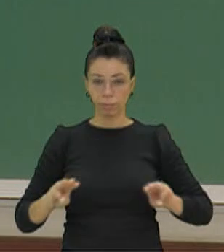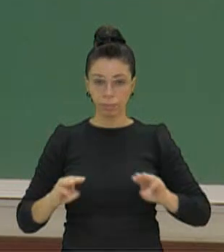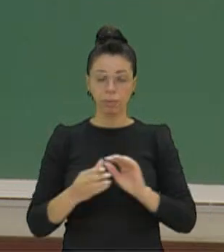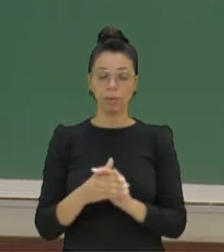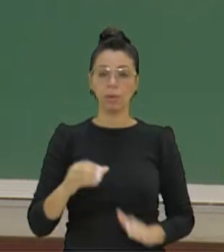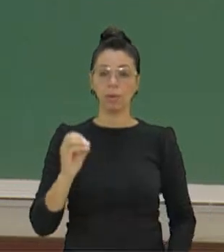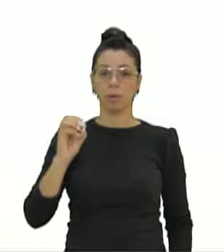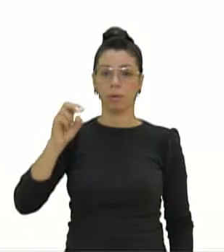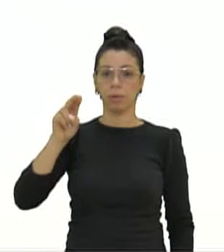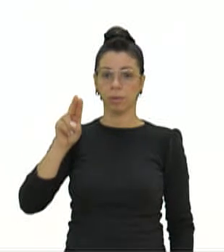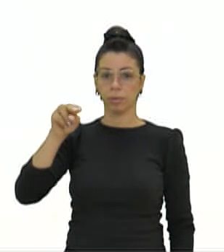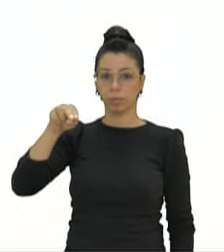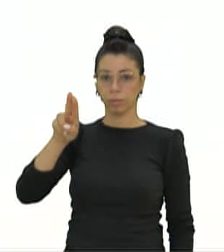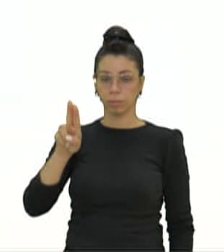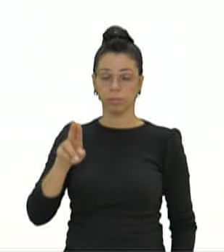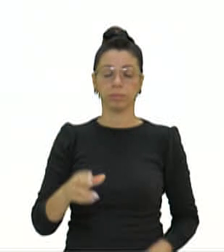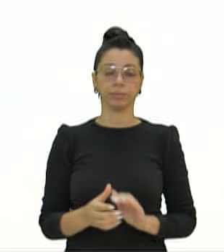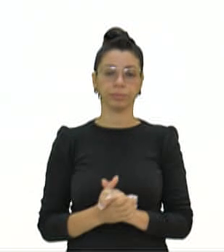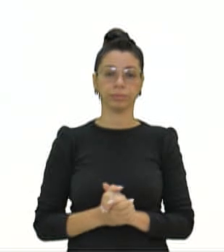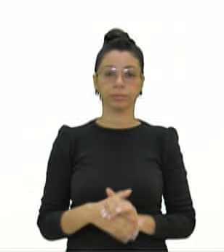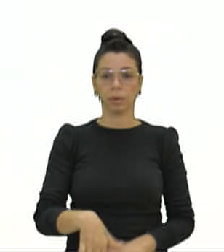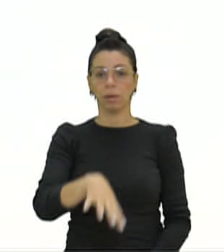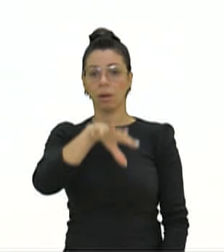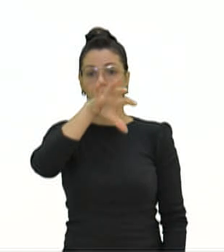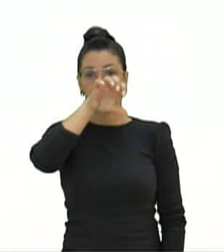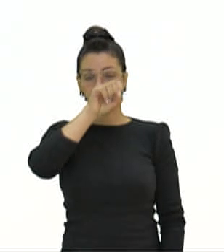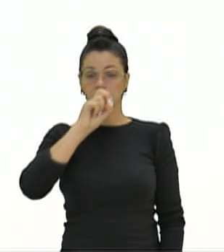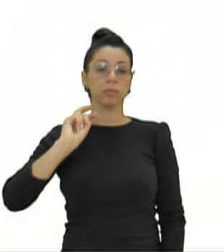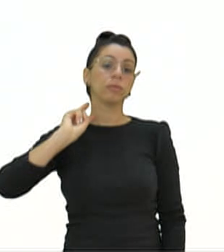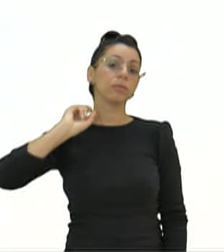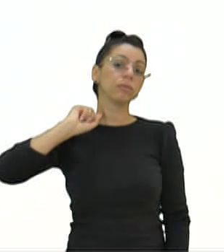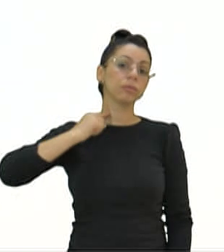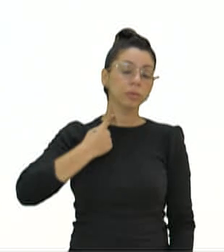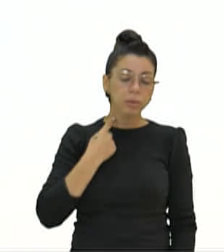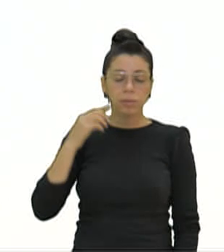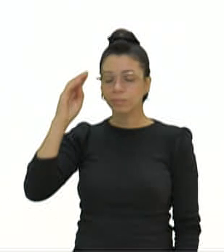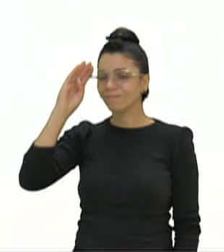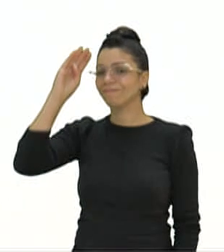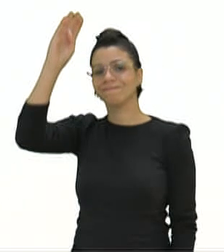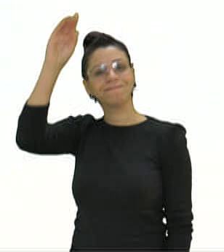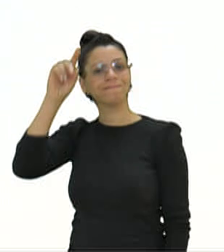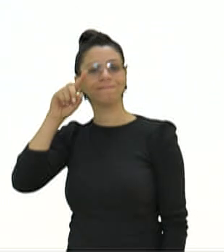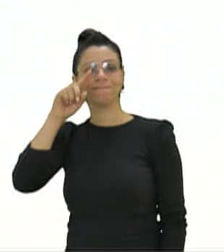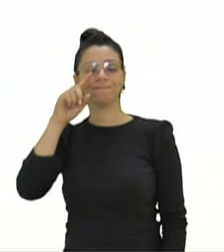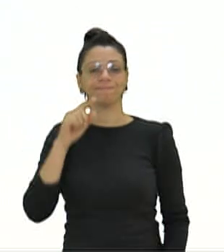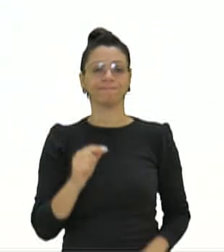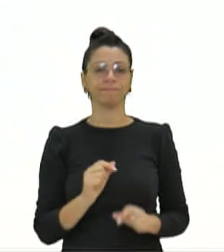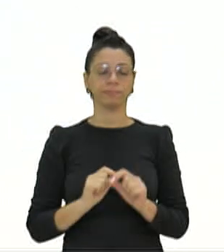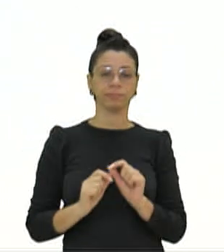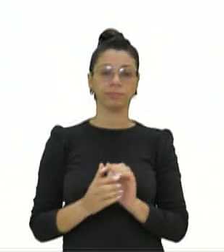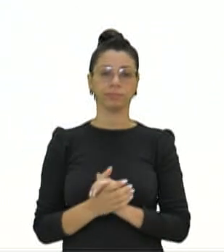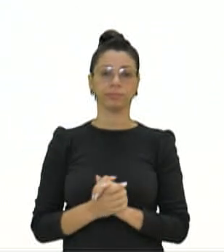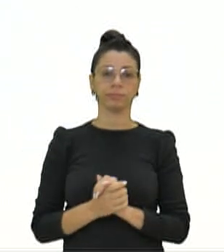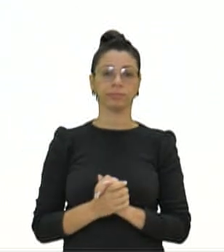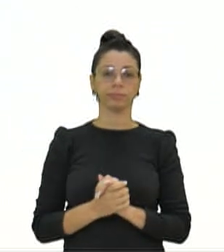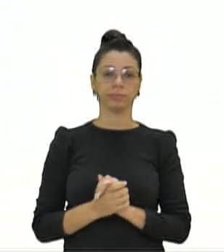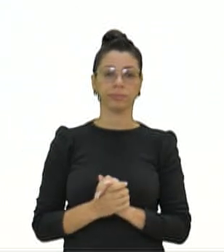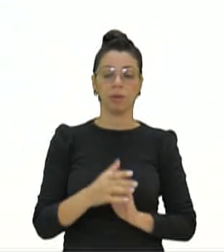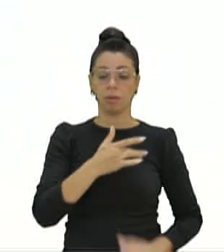Nações Unidas. Ar poluído é um dos principais riscos ambientais para a